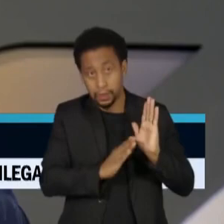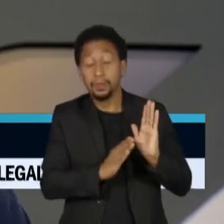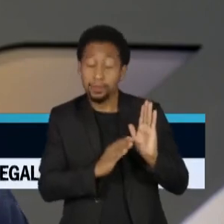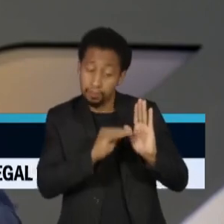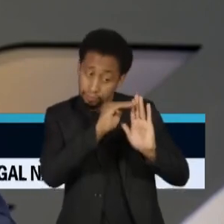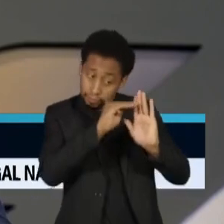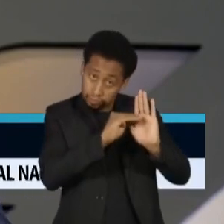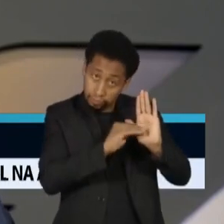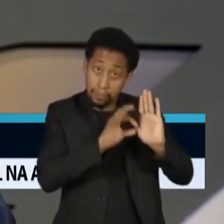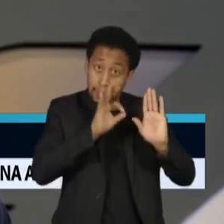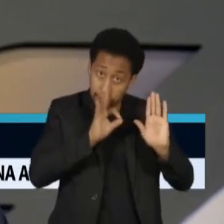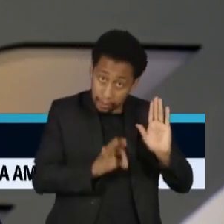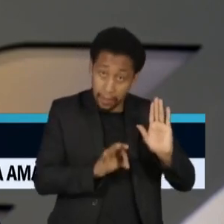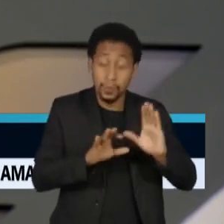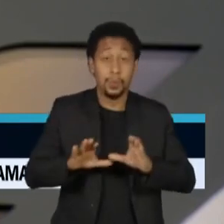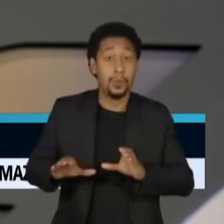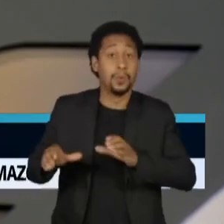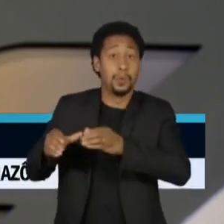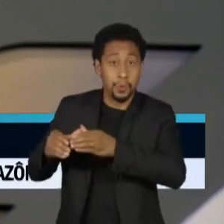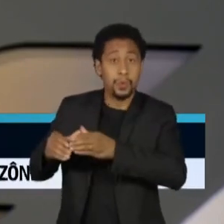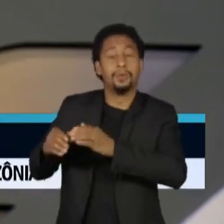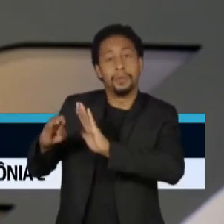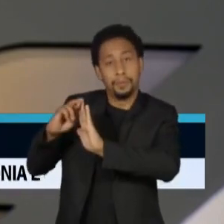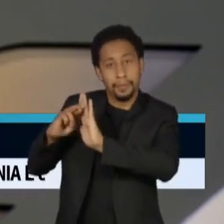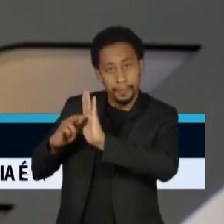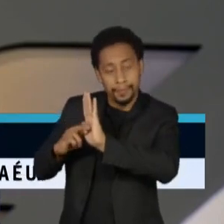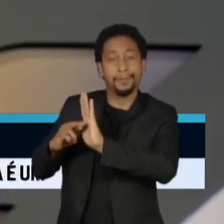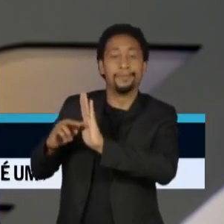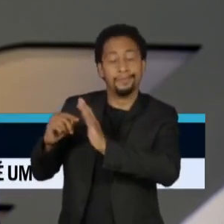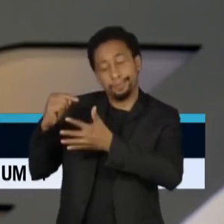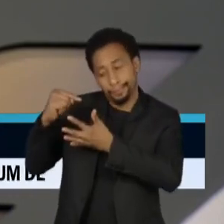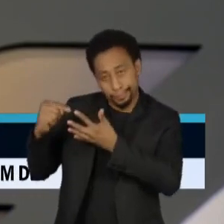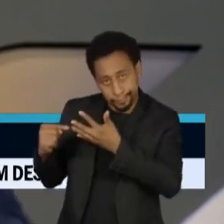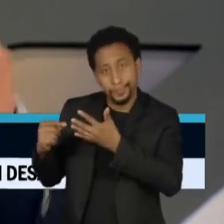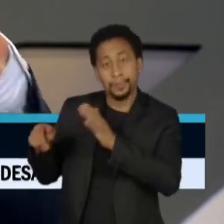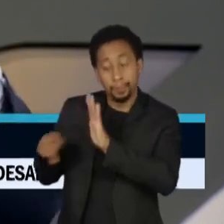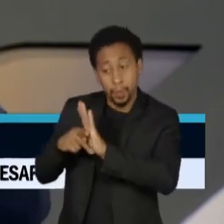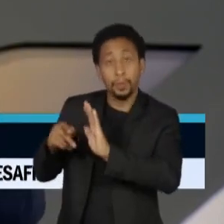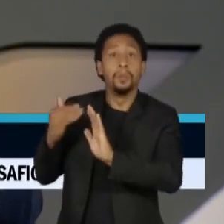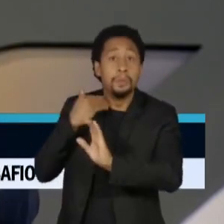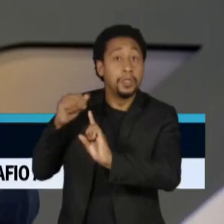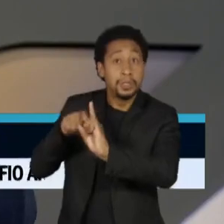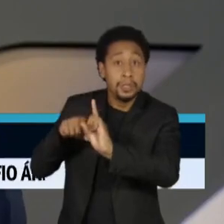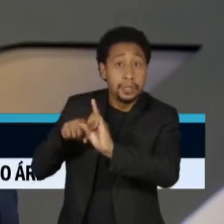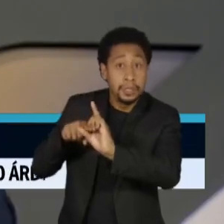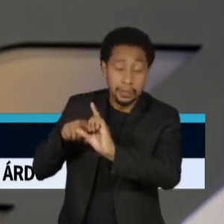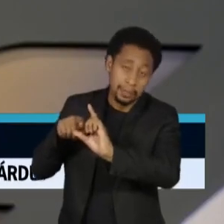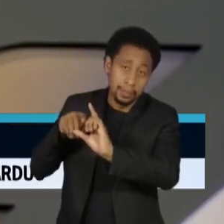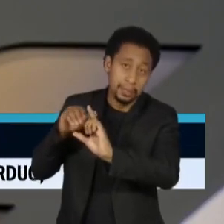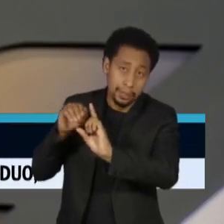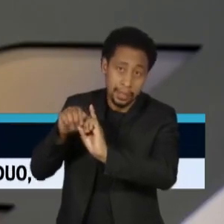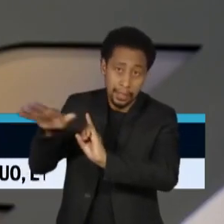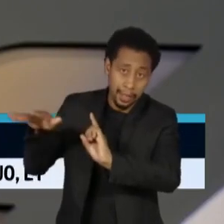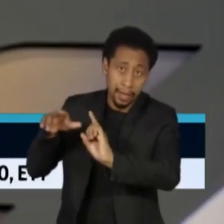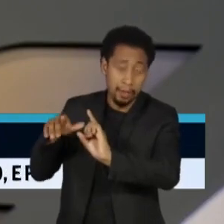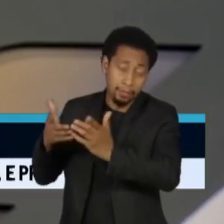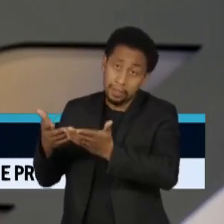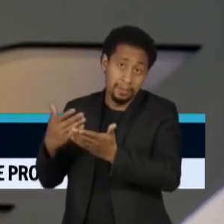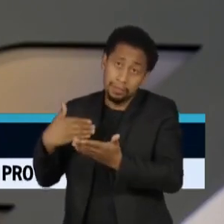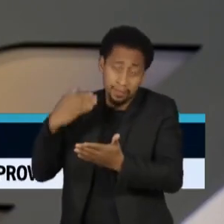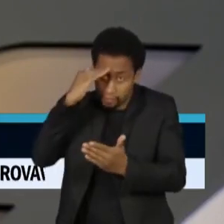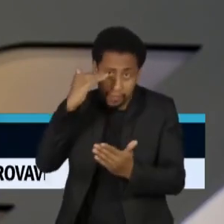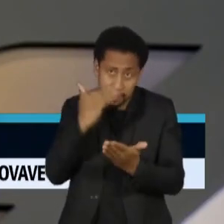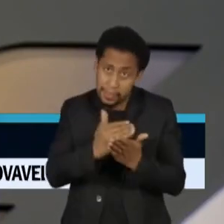regulamentada e seguida pelo Comitê de Política Monetária, etc., não será cumprida. A meta desse ano, por exemplo, é de